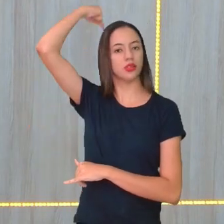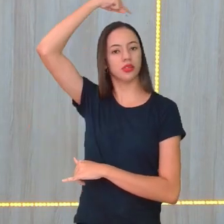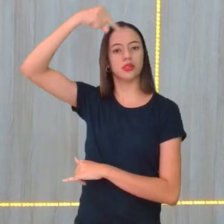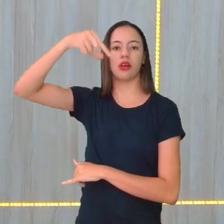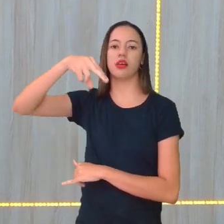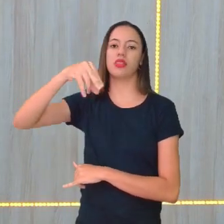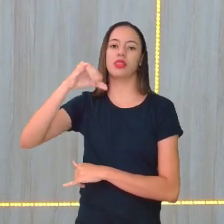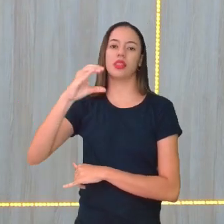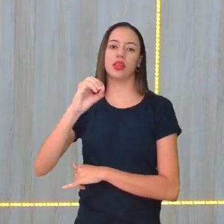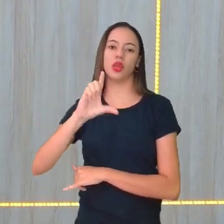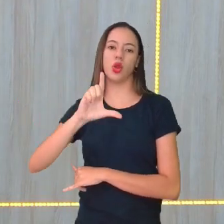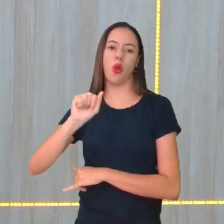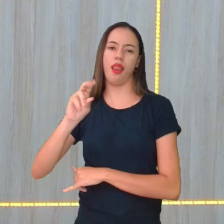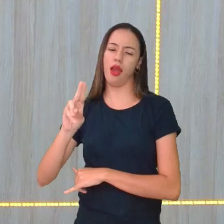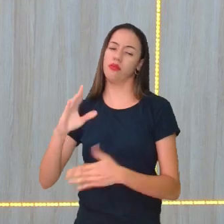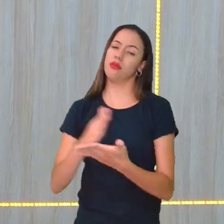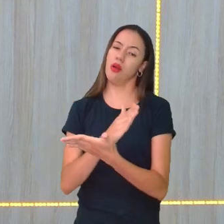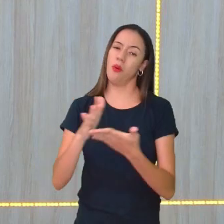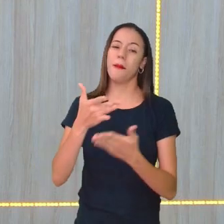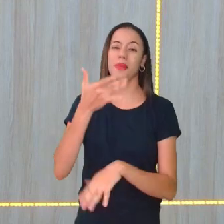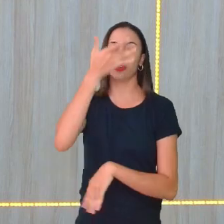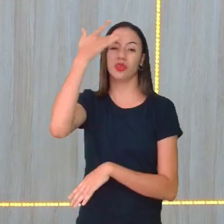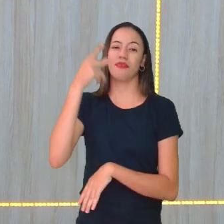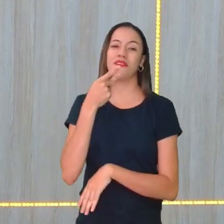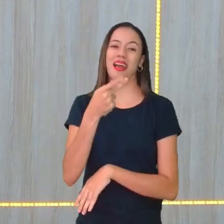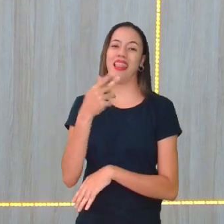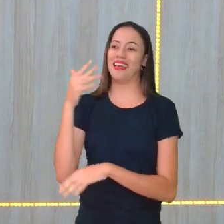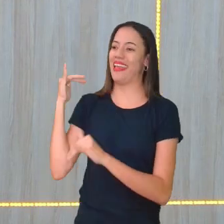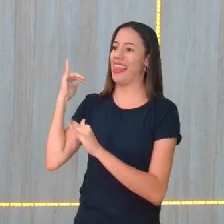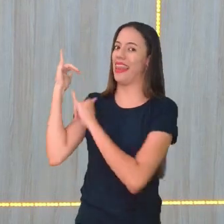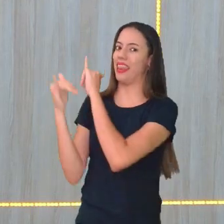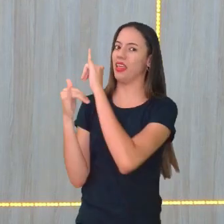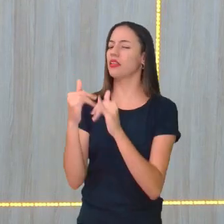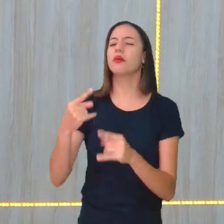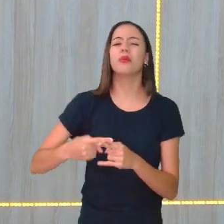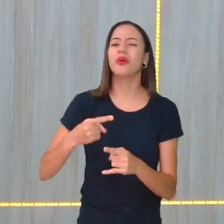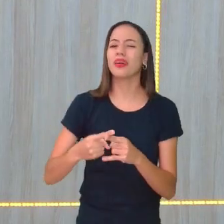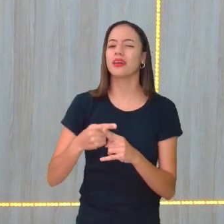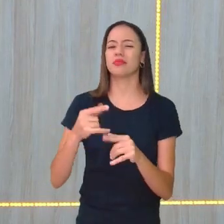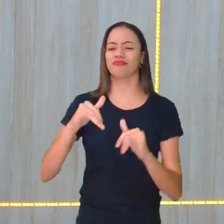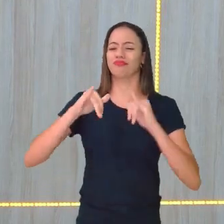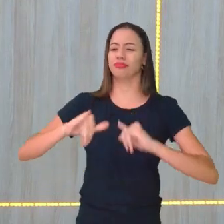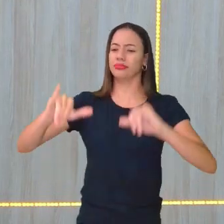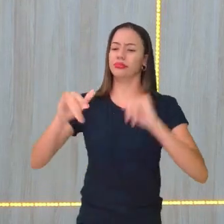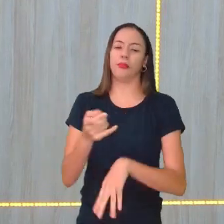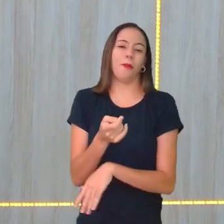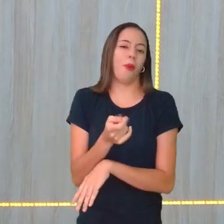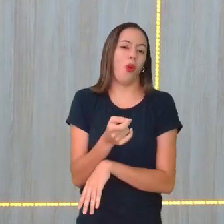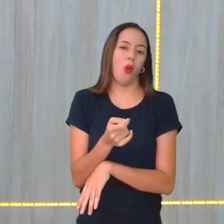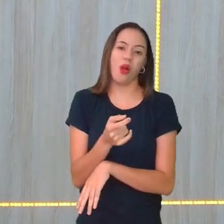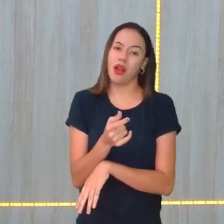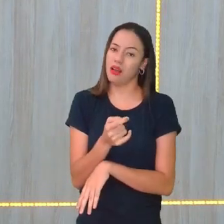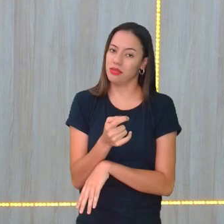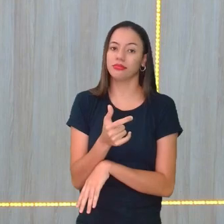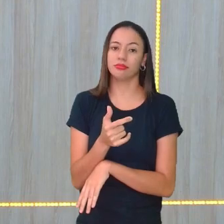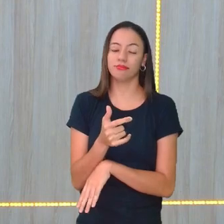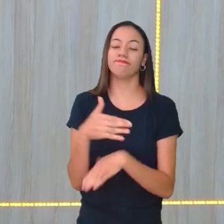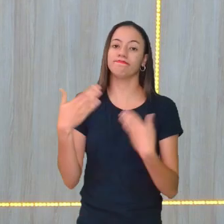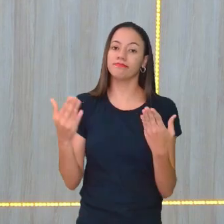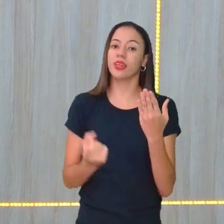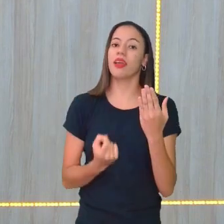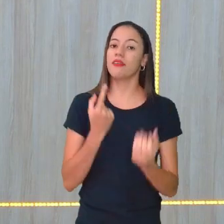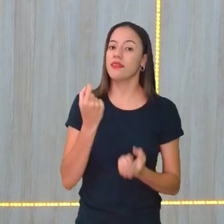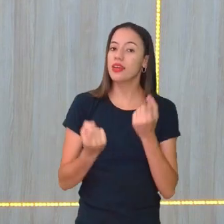Nicolau, alguns colocam como lenda, por quê? Porque a gente tem poucas informações sobre ele, né? E às vezes a gente